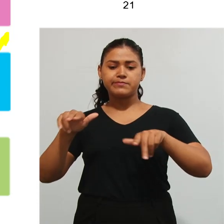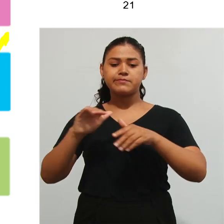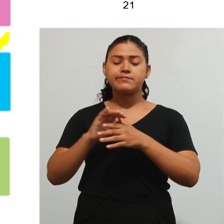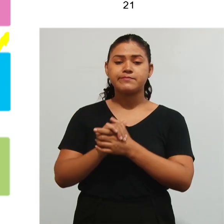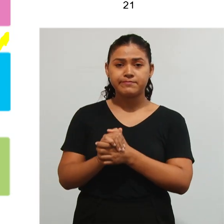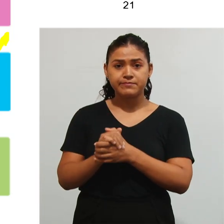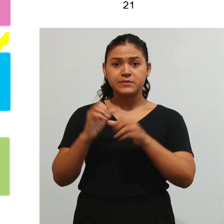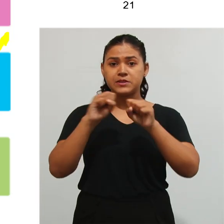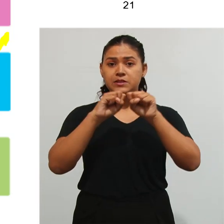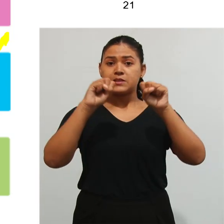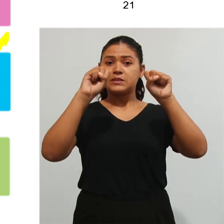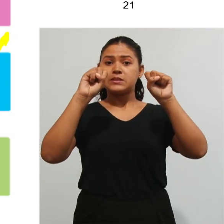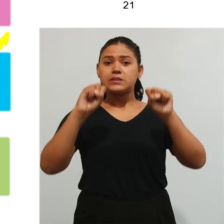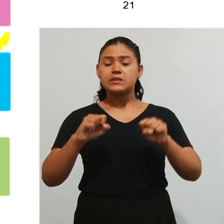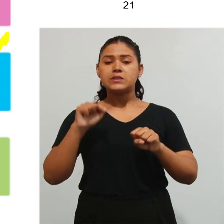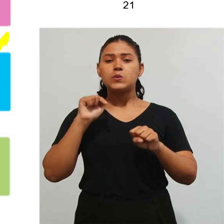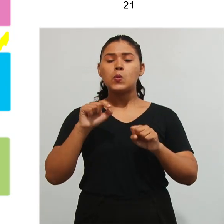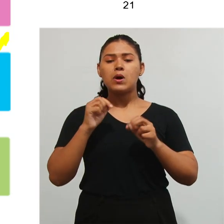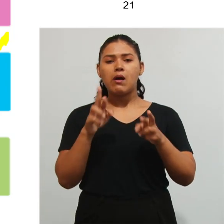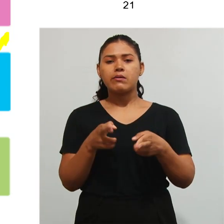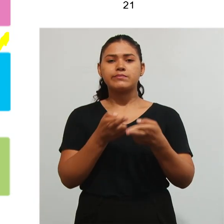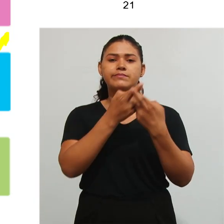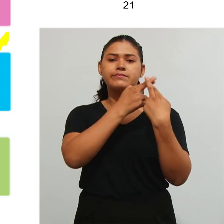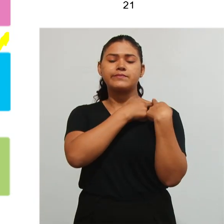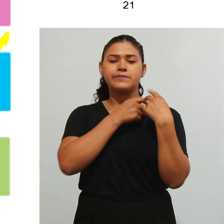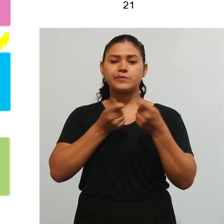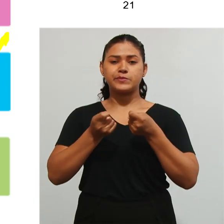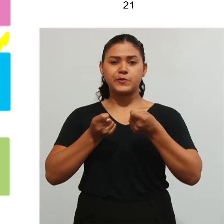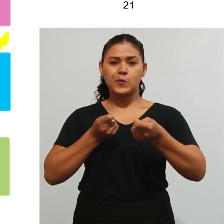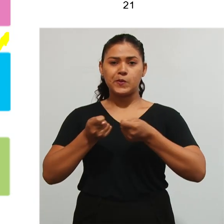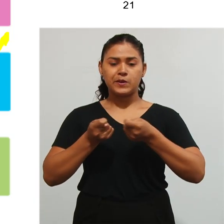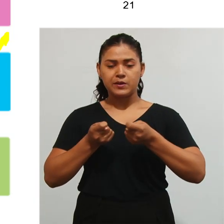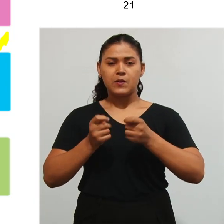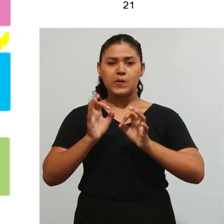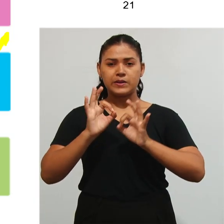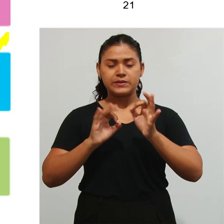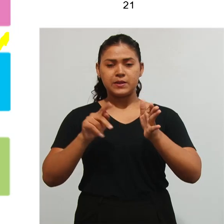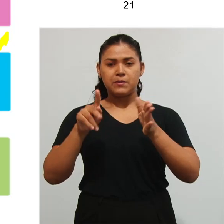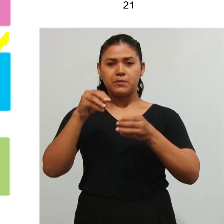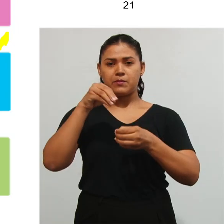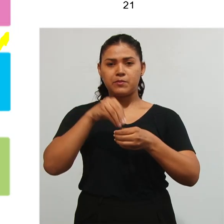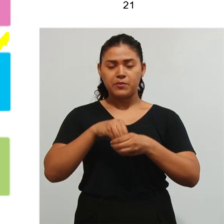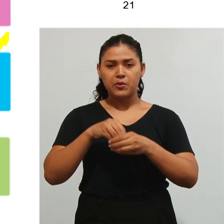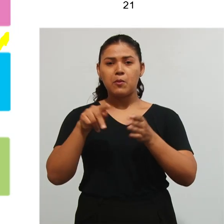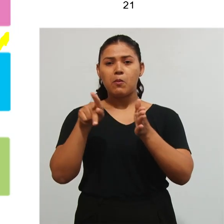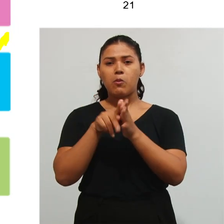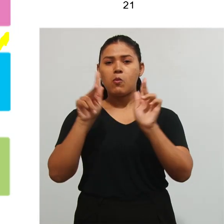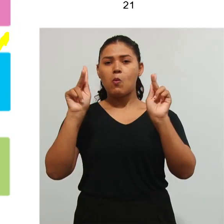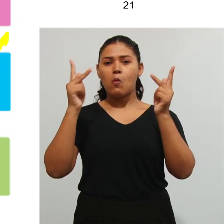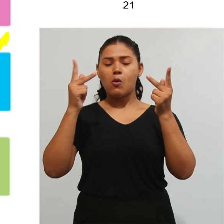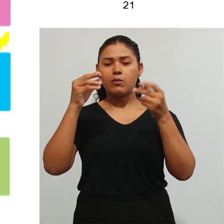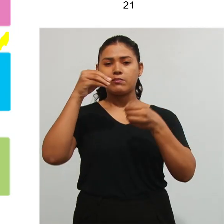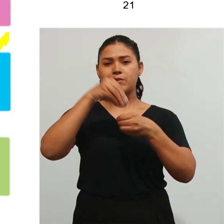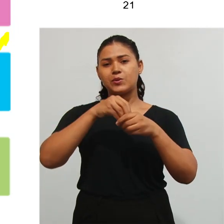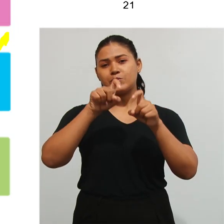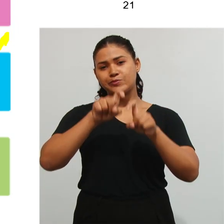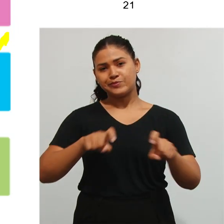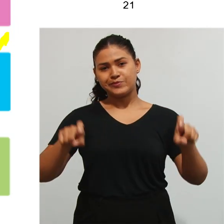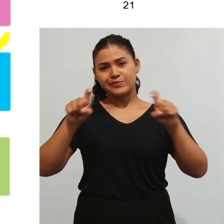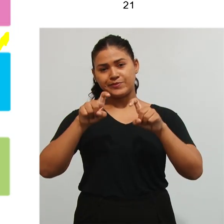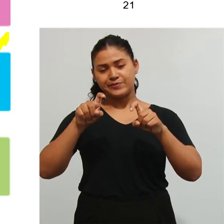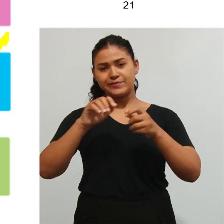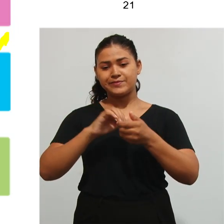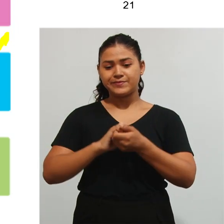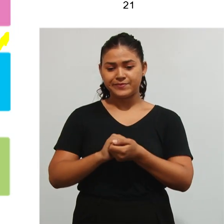sistema operacional que é o responsável por gerenciar os recursos do hardware do computador. Então aqui à esquerda